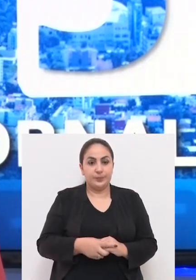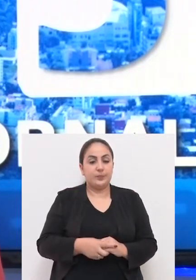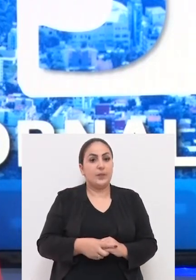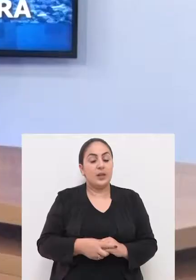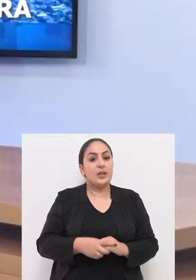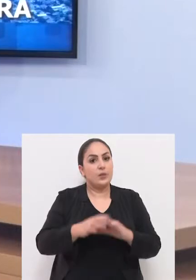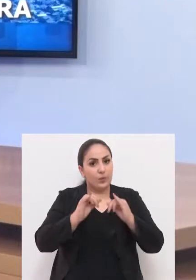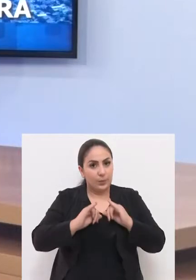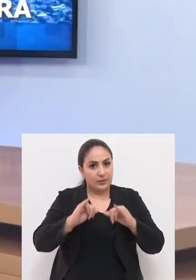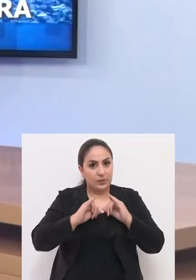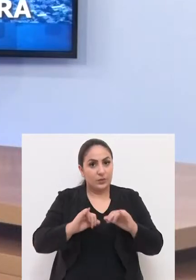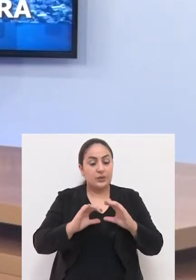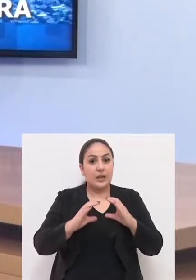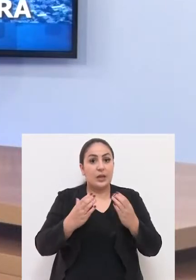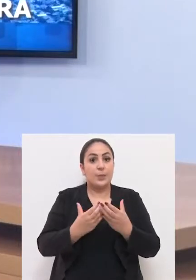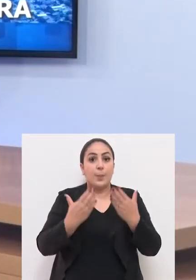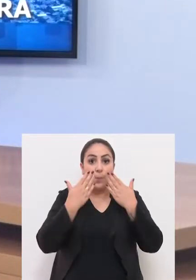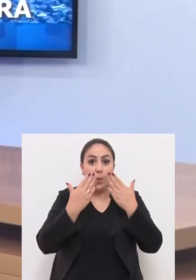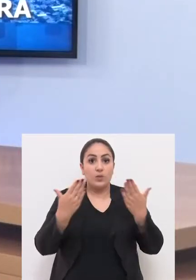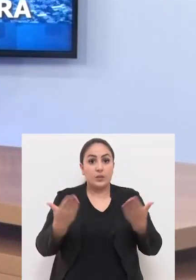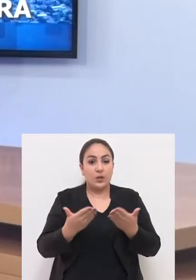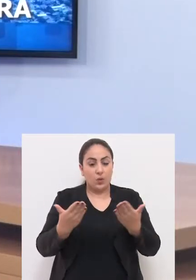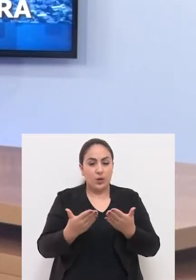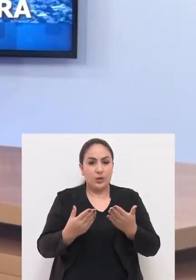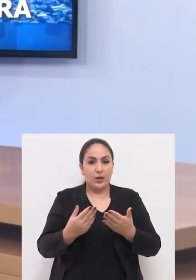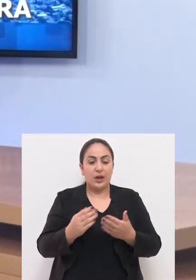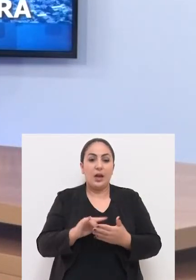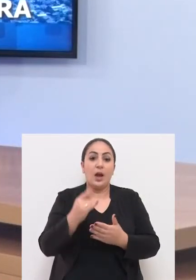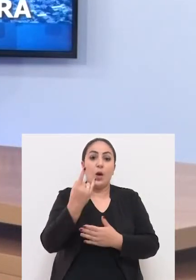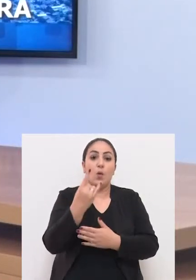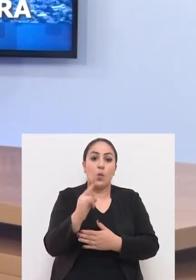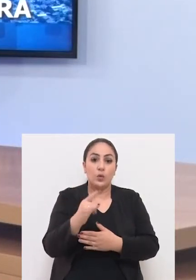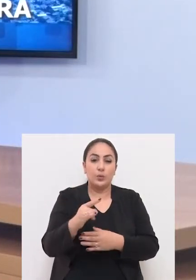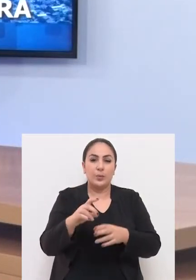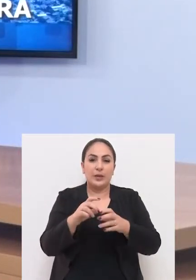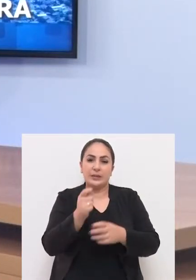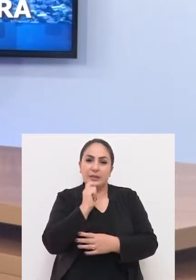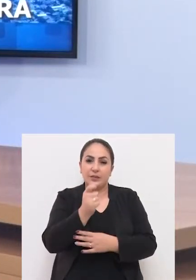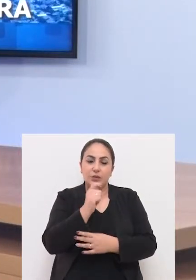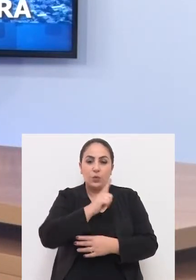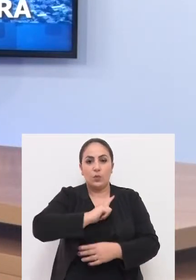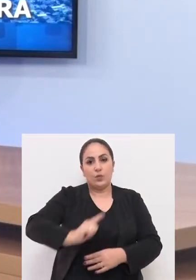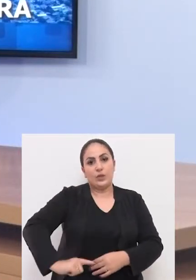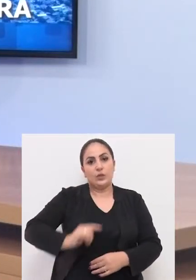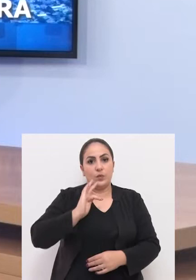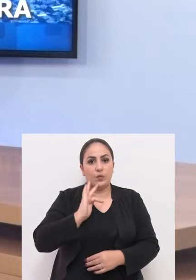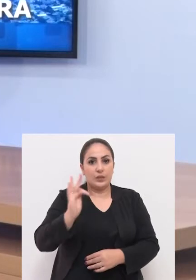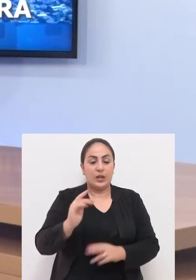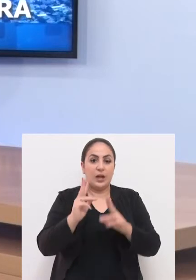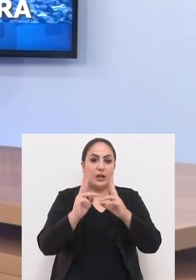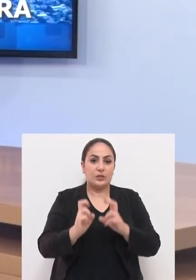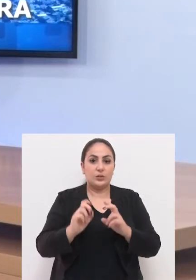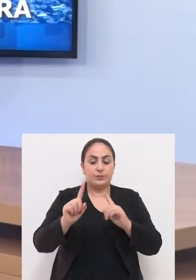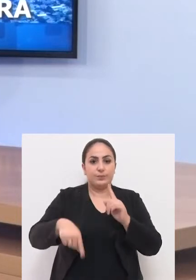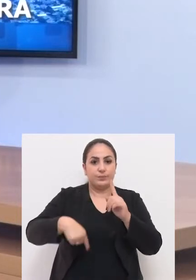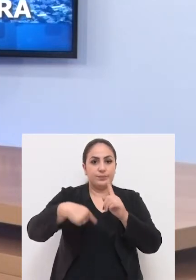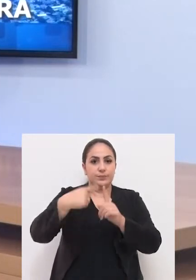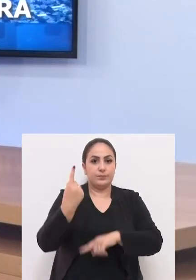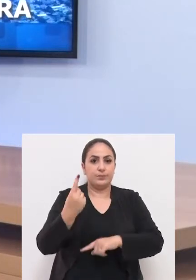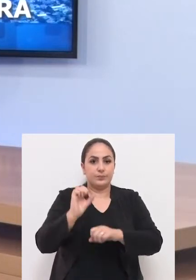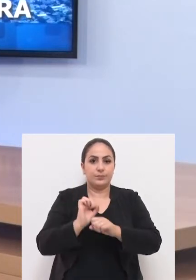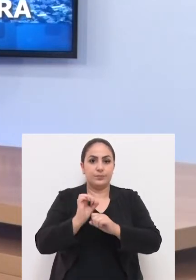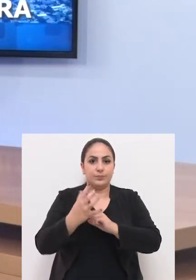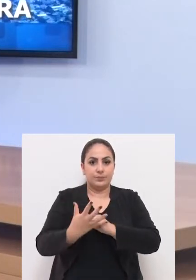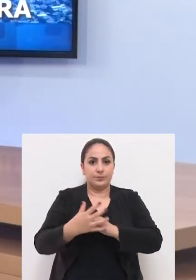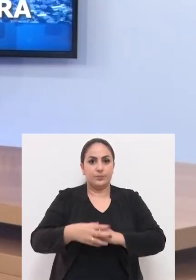município. E o Jornal da Câmara apresenta agora um trecho da última coletiva do governo federal sobre